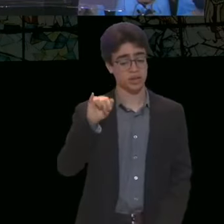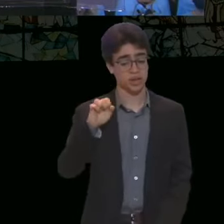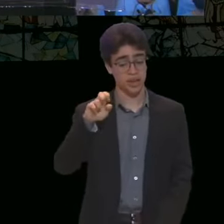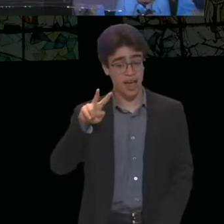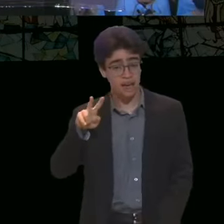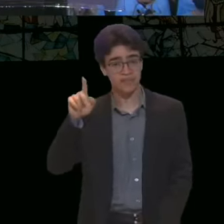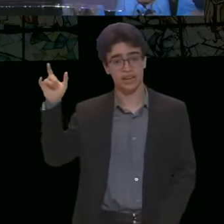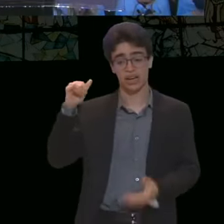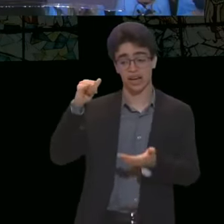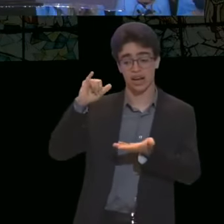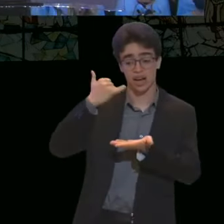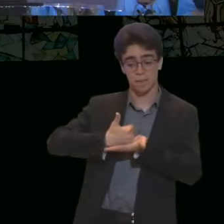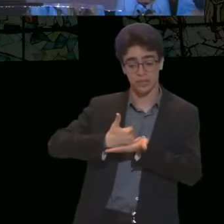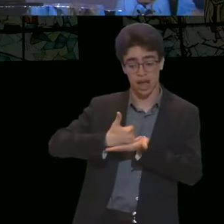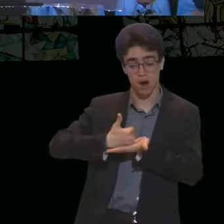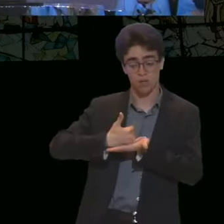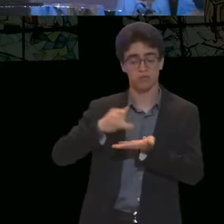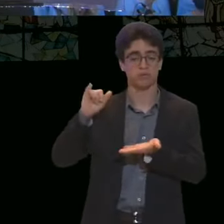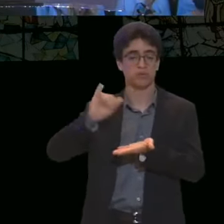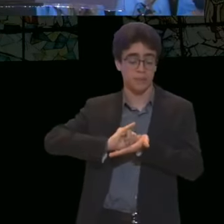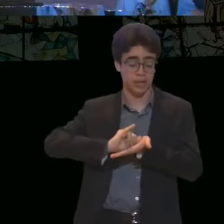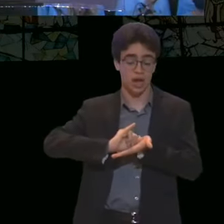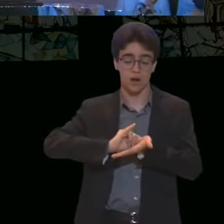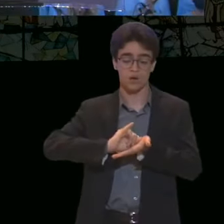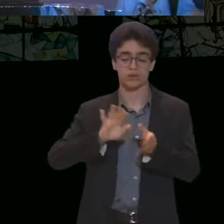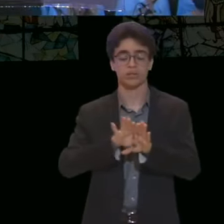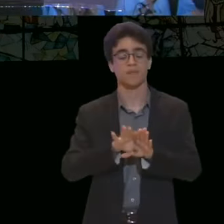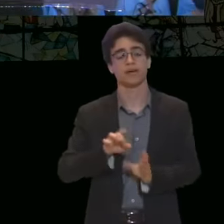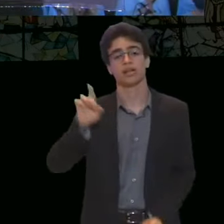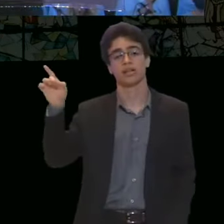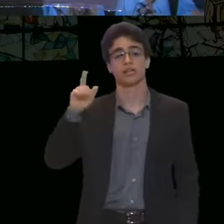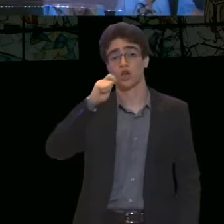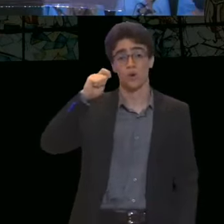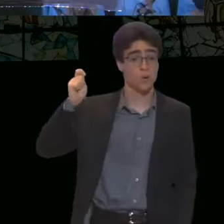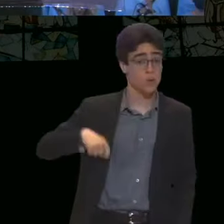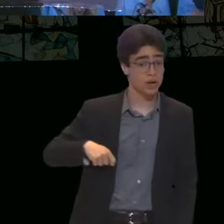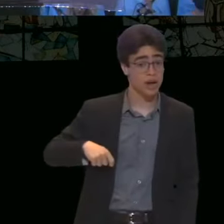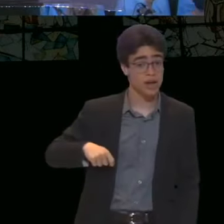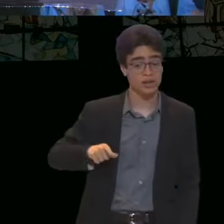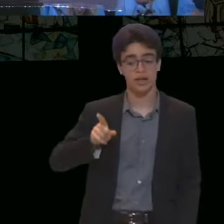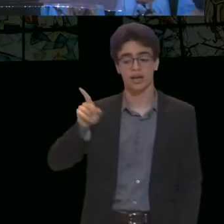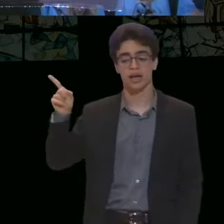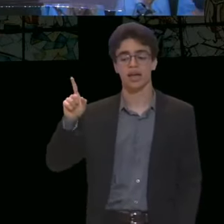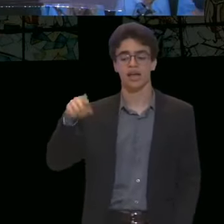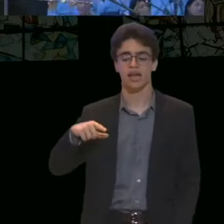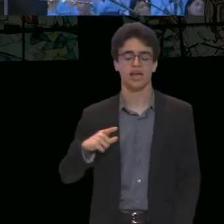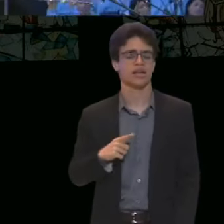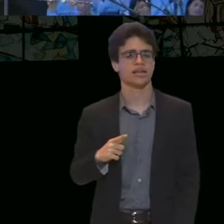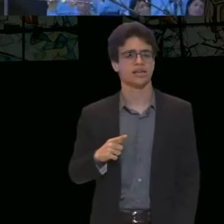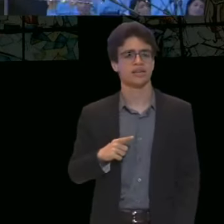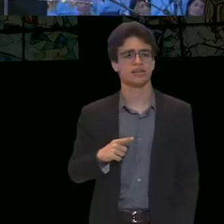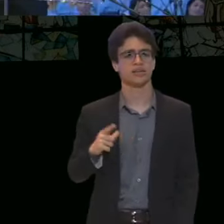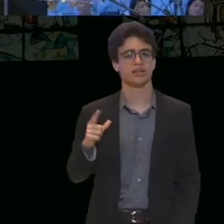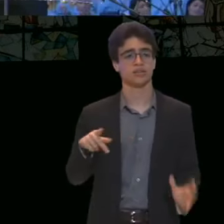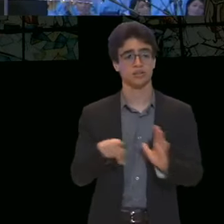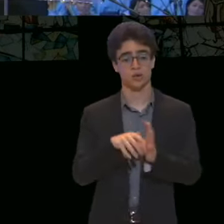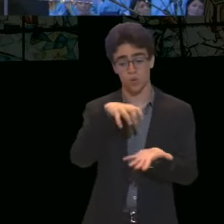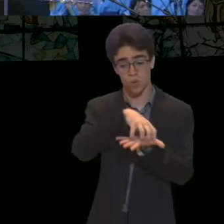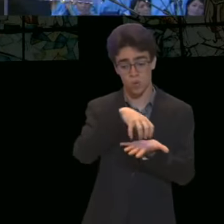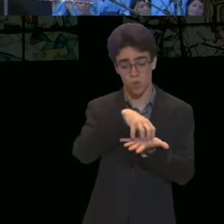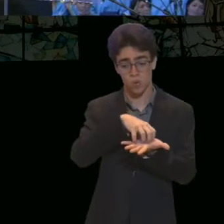cima, já em direção à Bielorrússia. A Ucrânia é a sede da tribo,